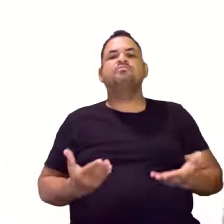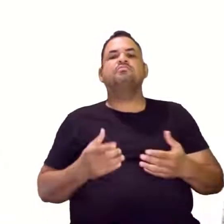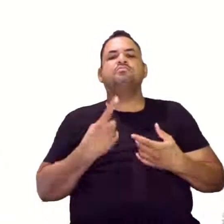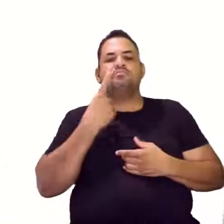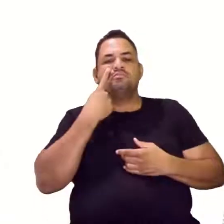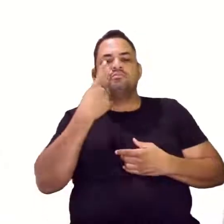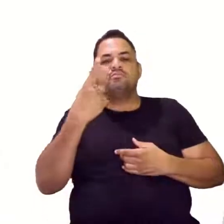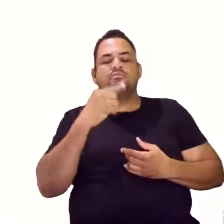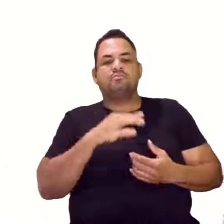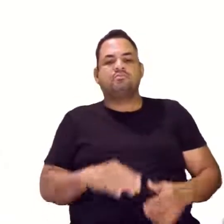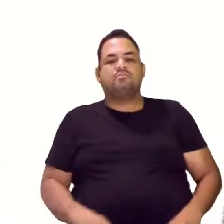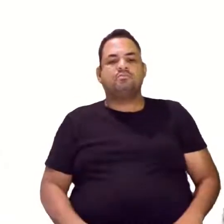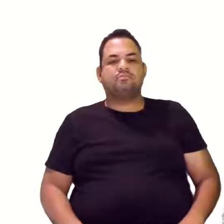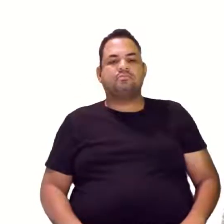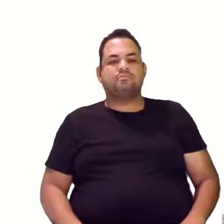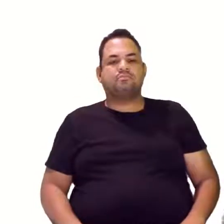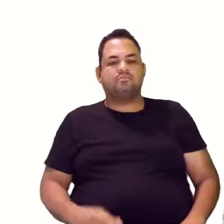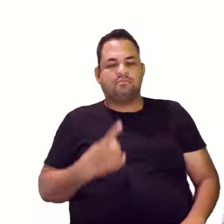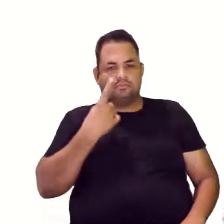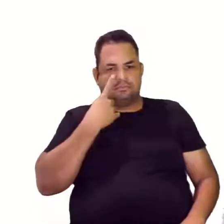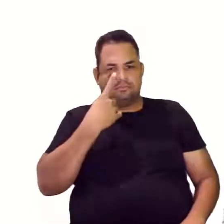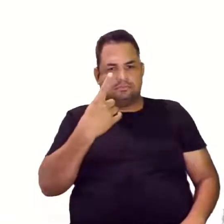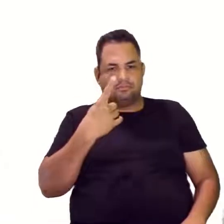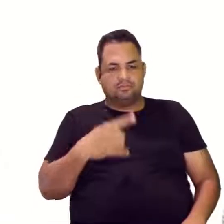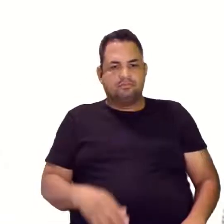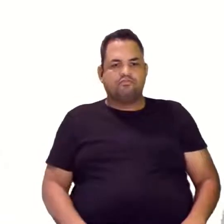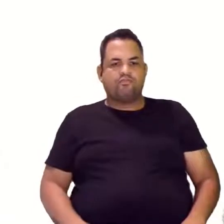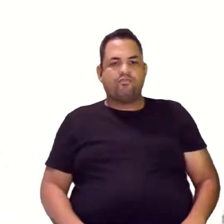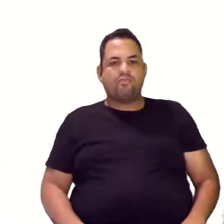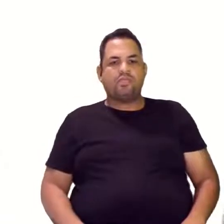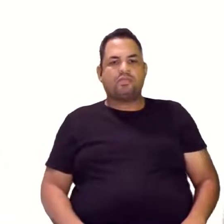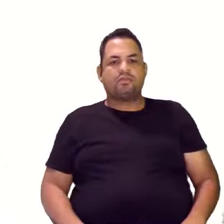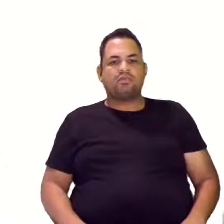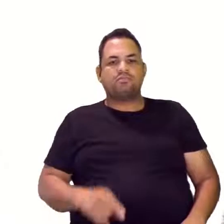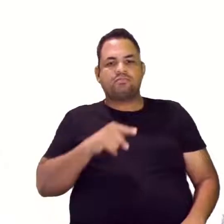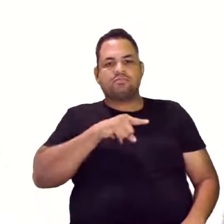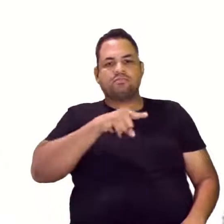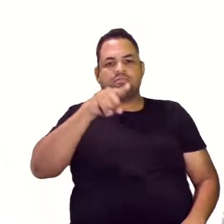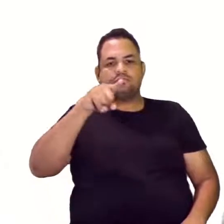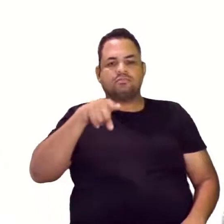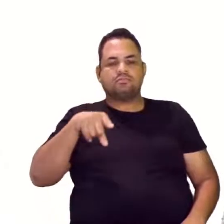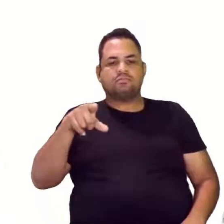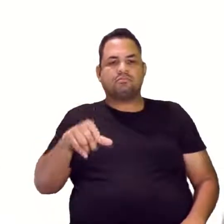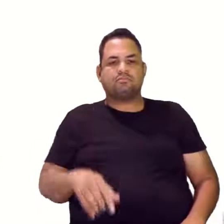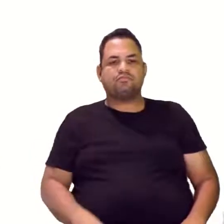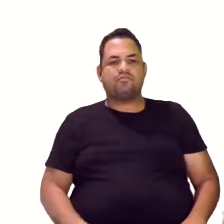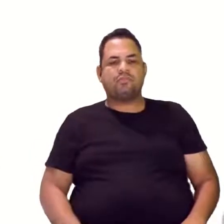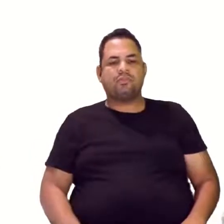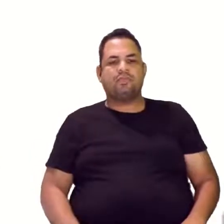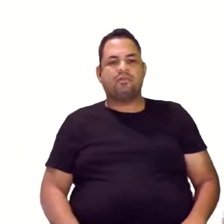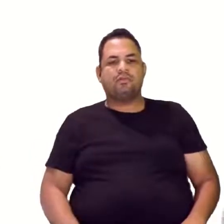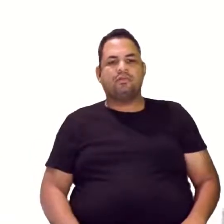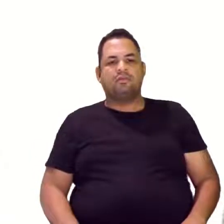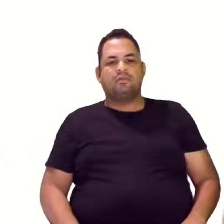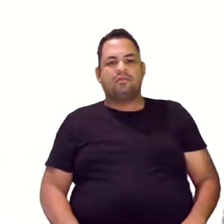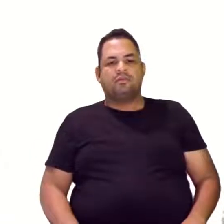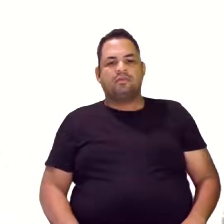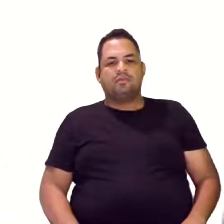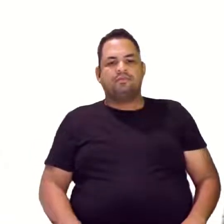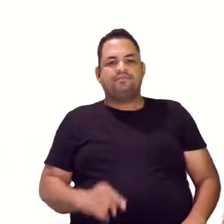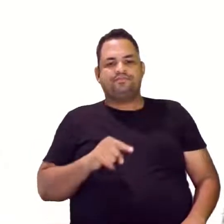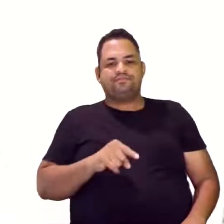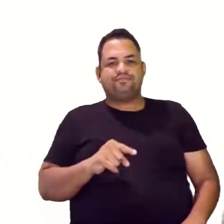professor? Só vejo os traços. É só você olhar os pontos, as coordenadas. Olha lá, ó, no mês de